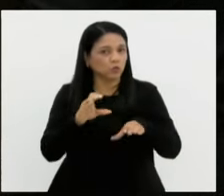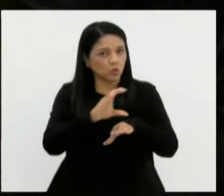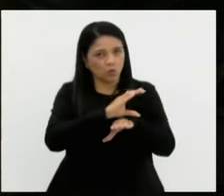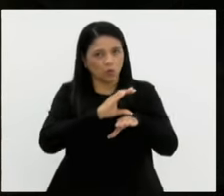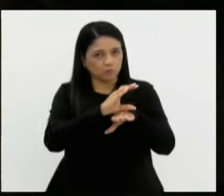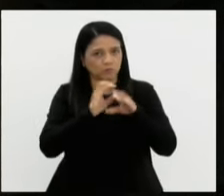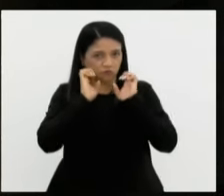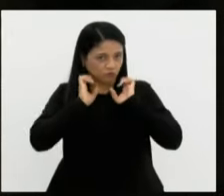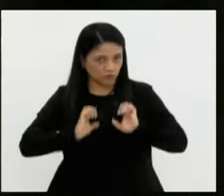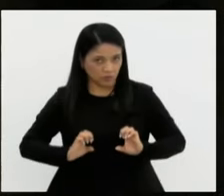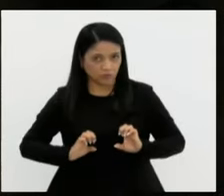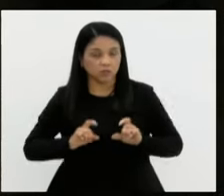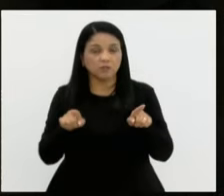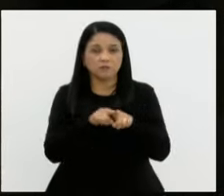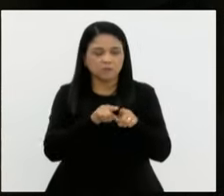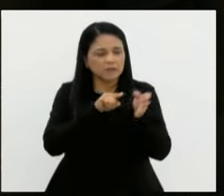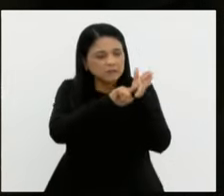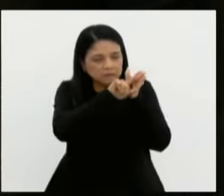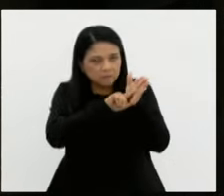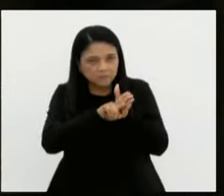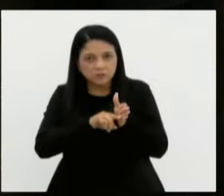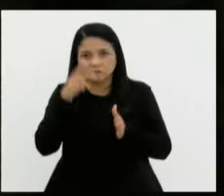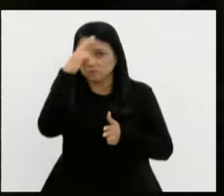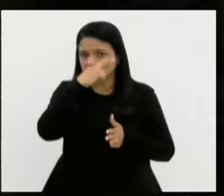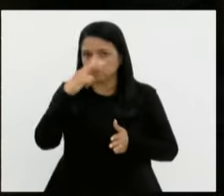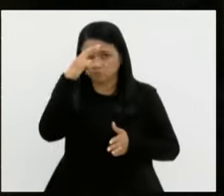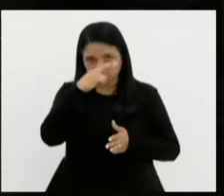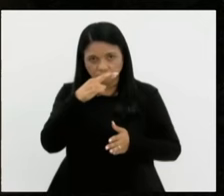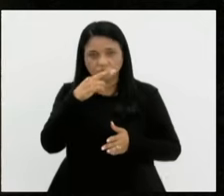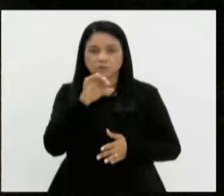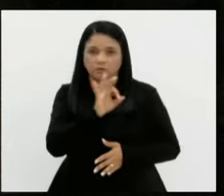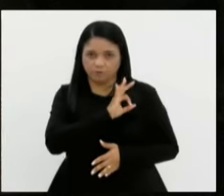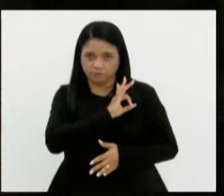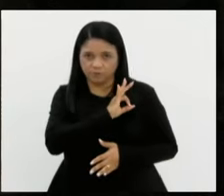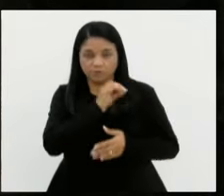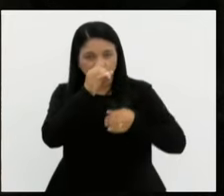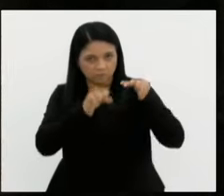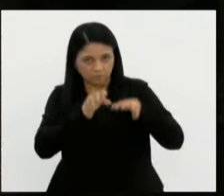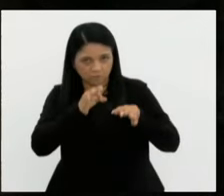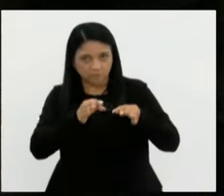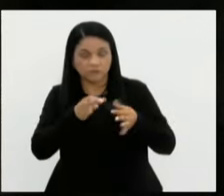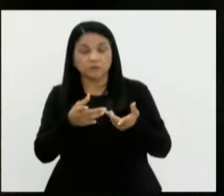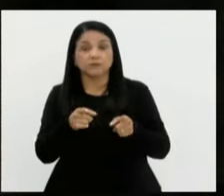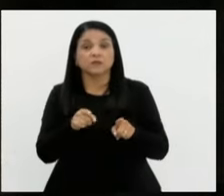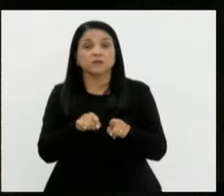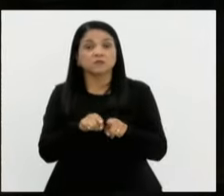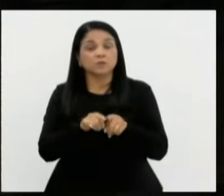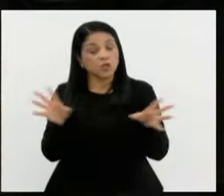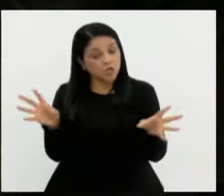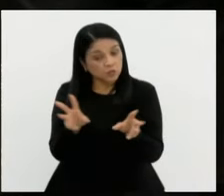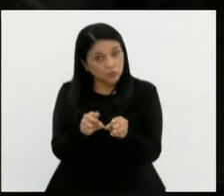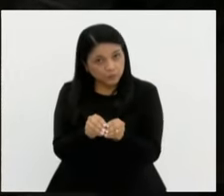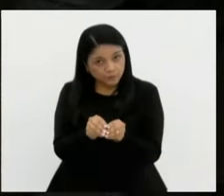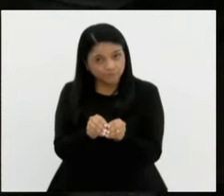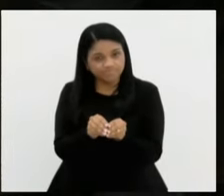também nas investigações que estão em curso. Sendo assim, e fazendo apenas um resumo,